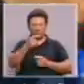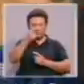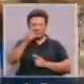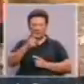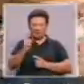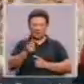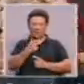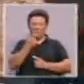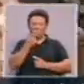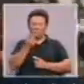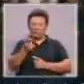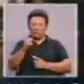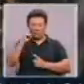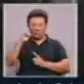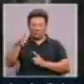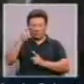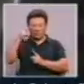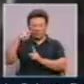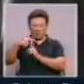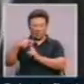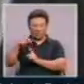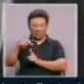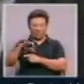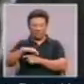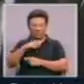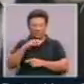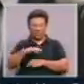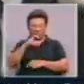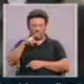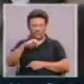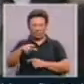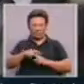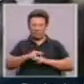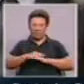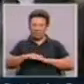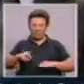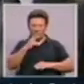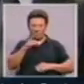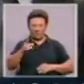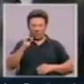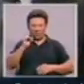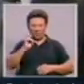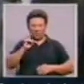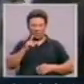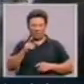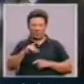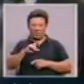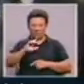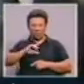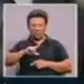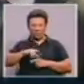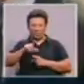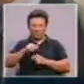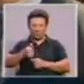são os principais alvos das doenças respiratórias deixar de fumar é um passo importante logo depois de fazer o exame anti